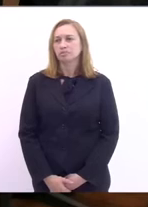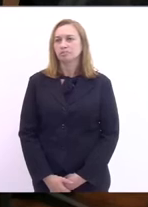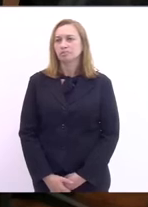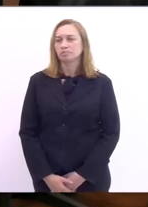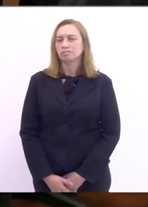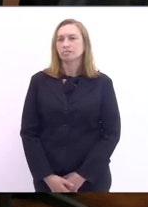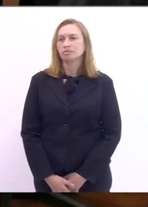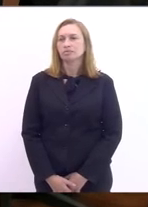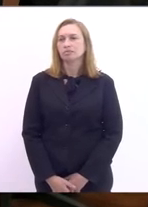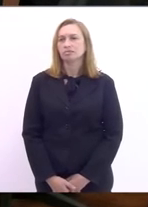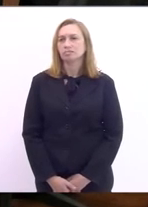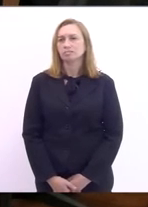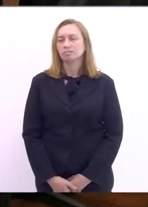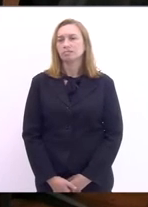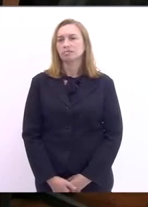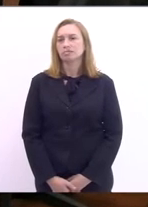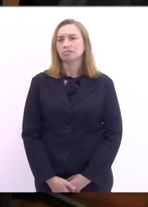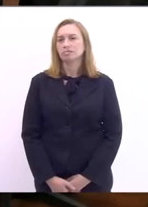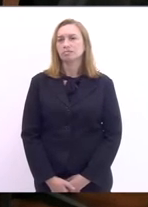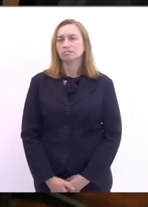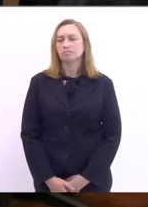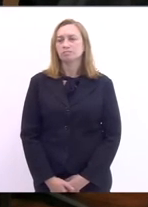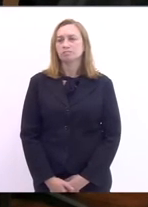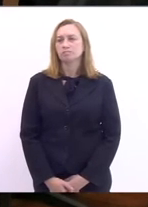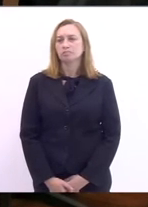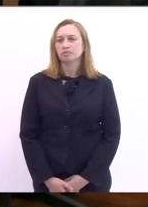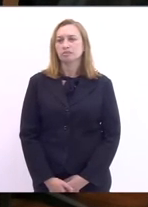de pagamento mais elástico.